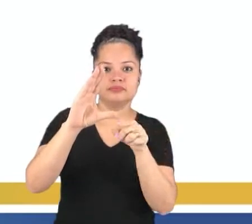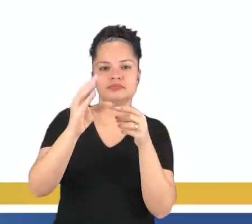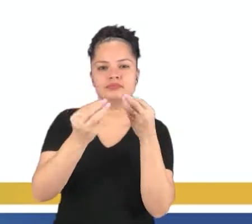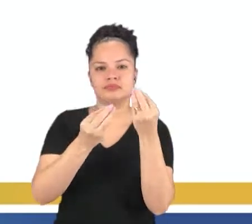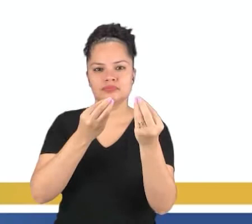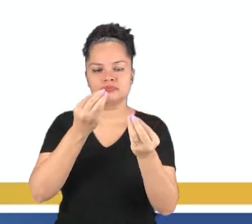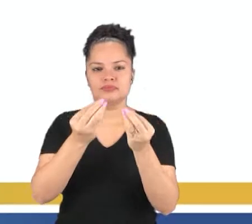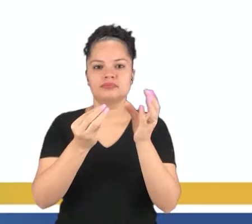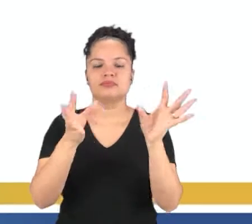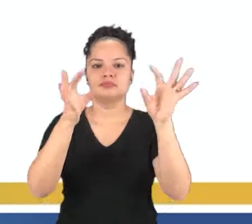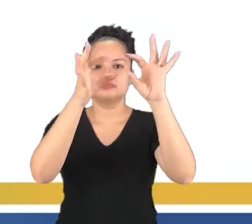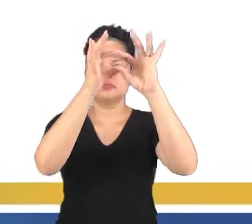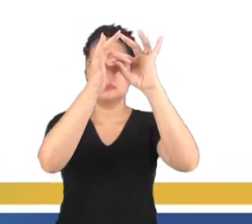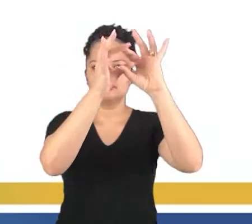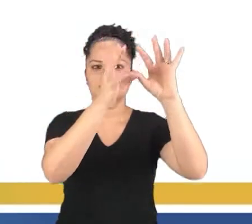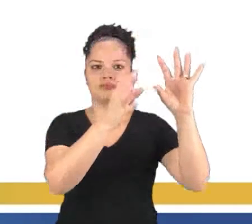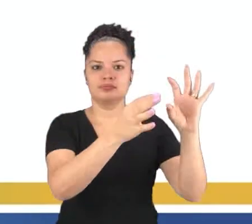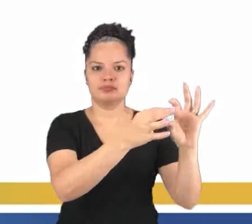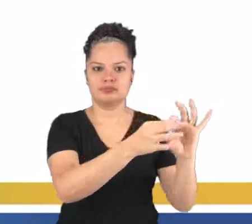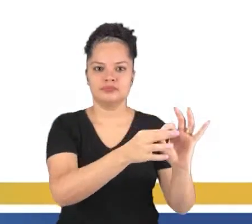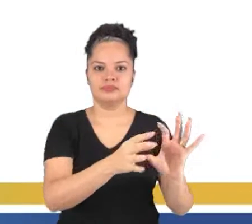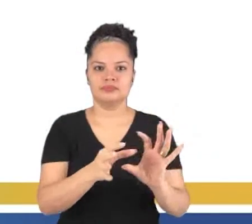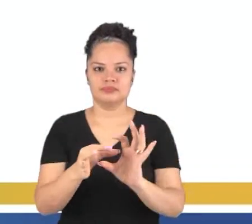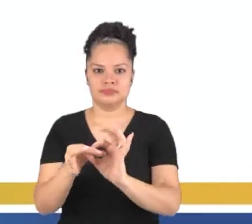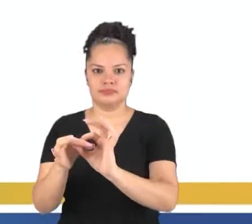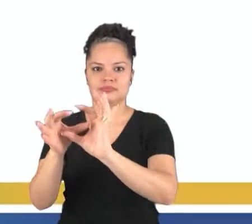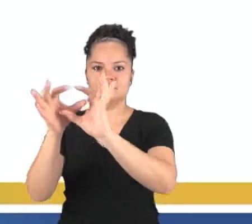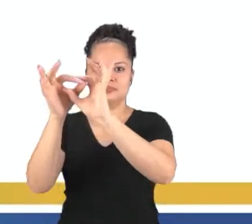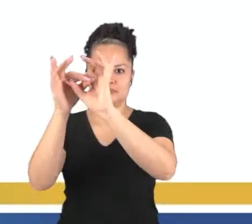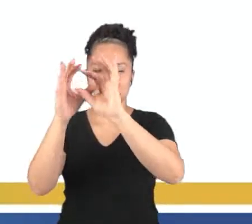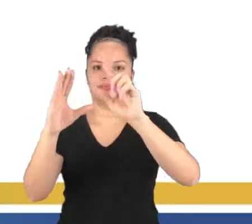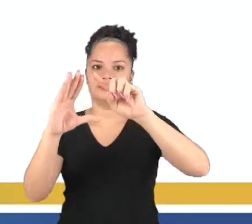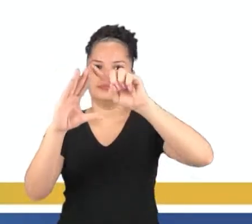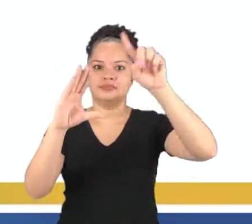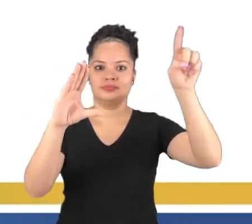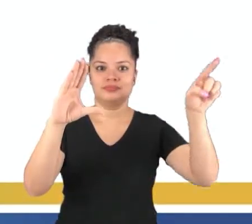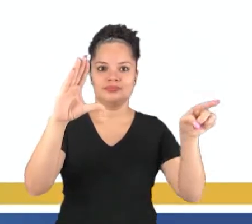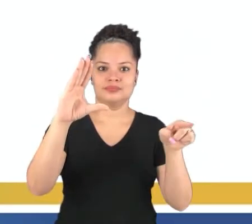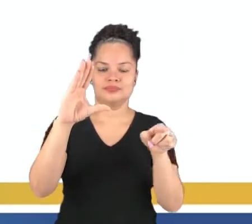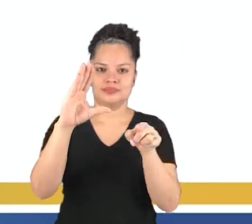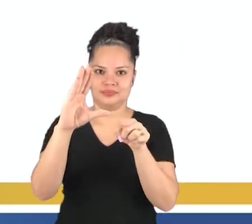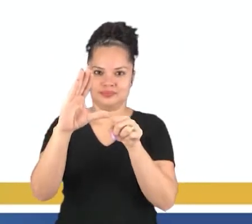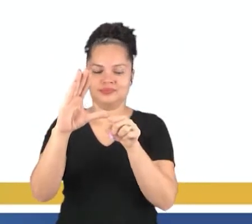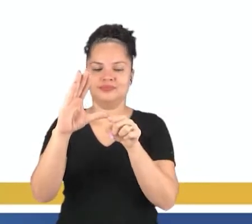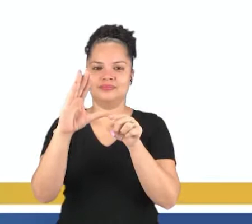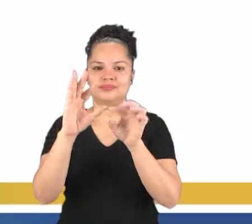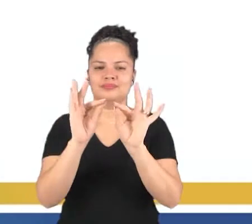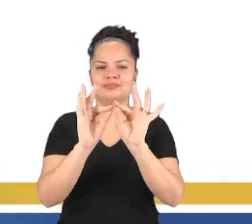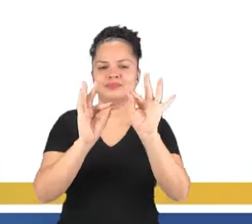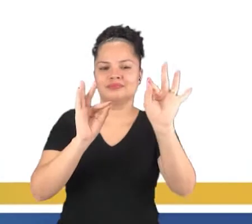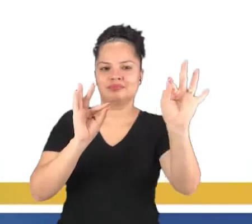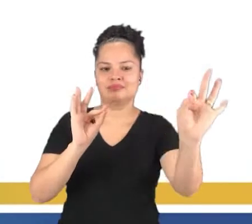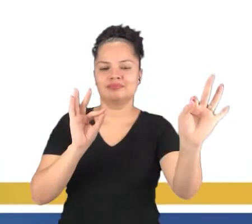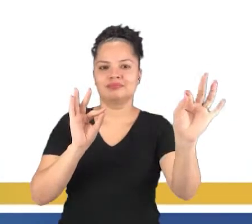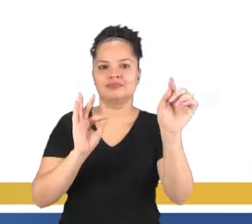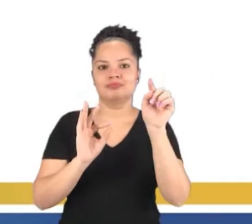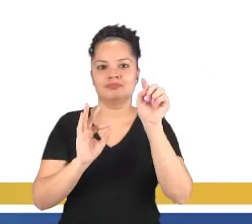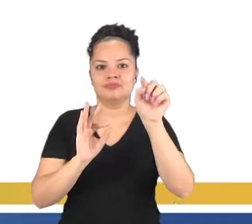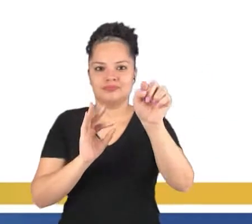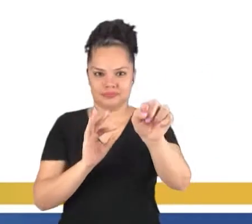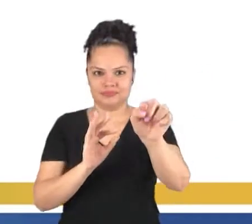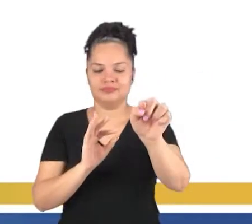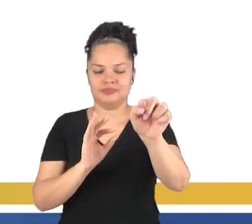pela união de todos os pontos que são equidistantes de um ponto fixo, denominado de